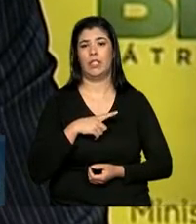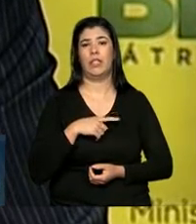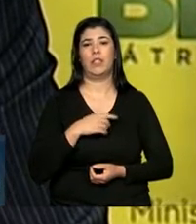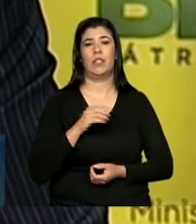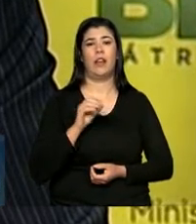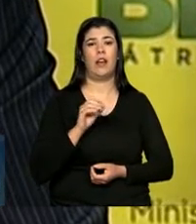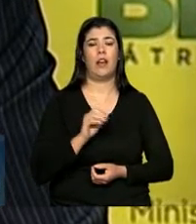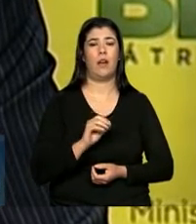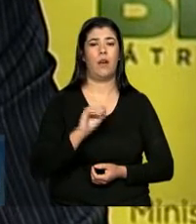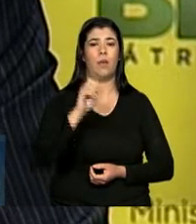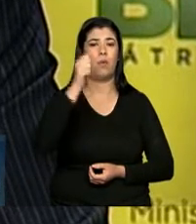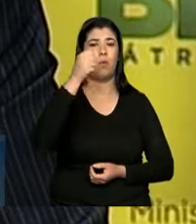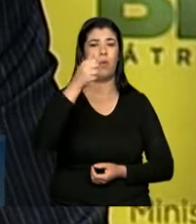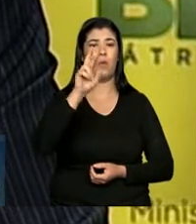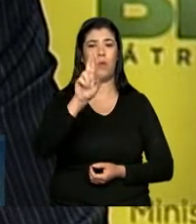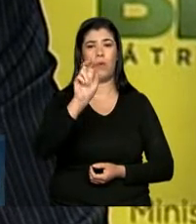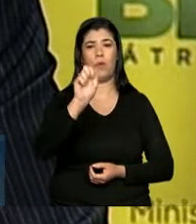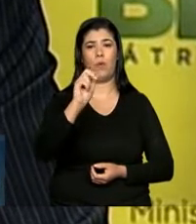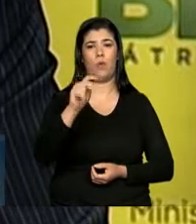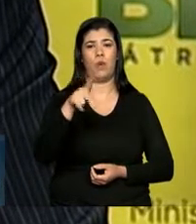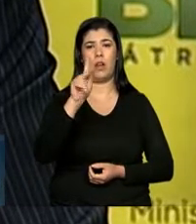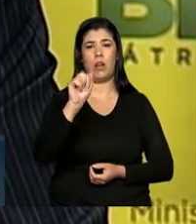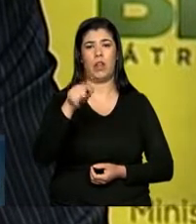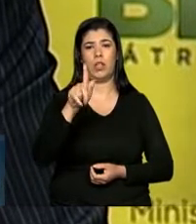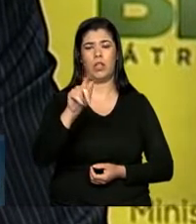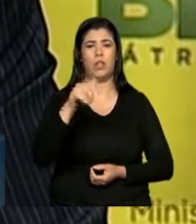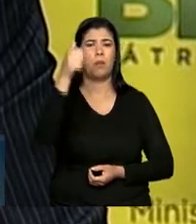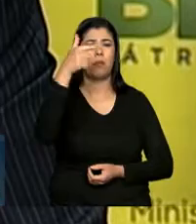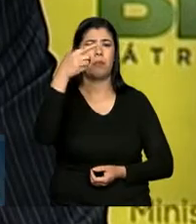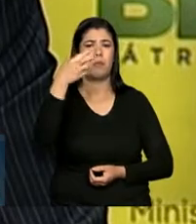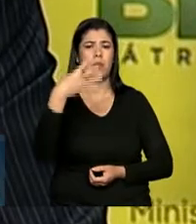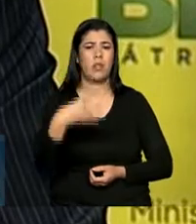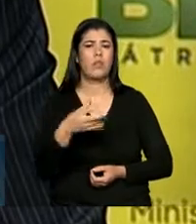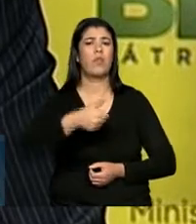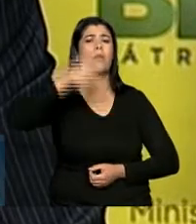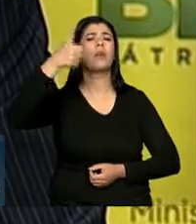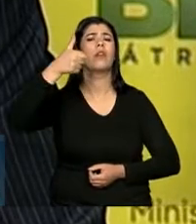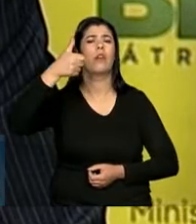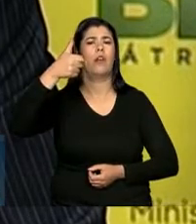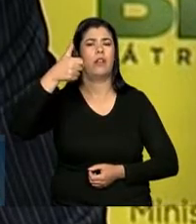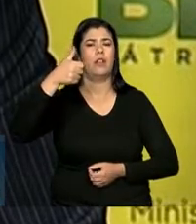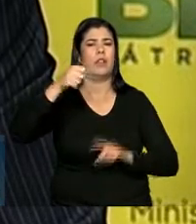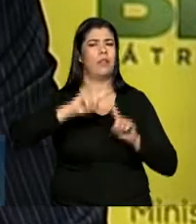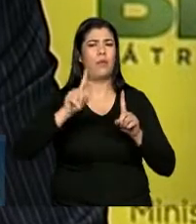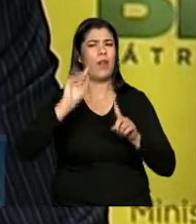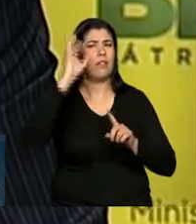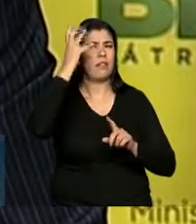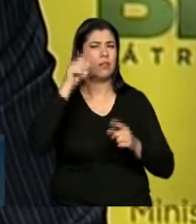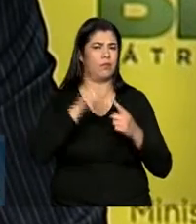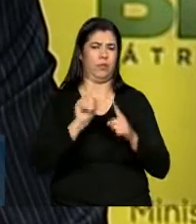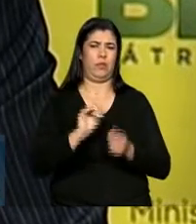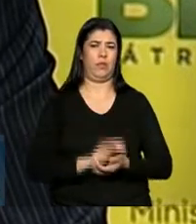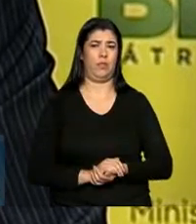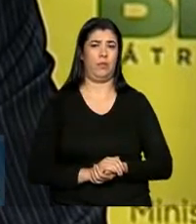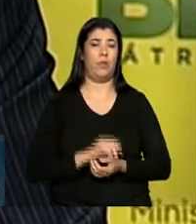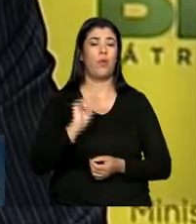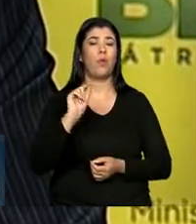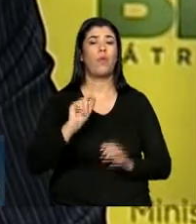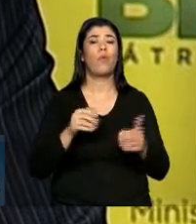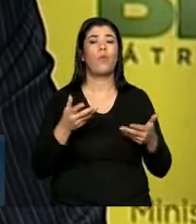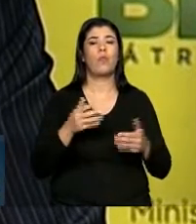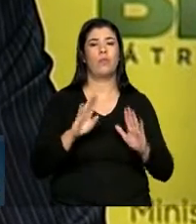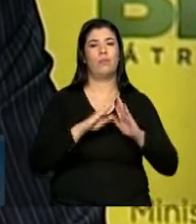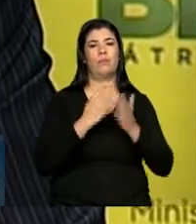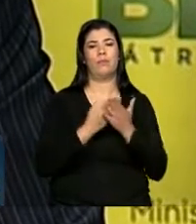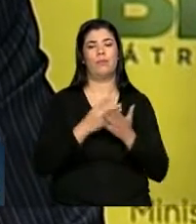ranqueamento. Aqui não se trata, no nosso entendimento, de definir qual é a melhor escola, mas sim a escola que tem tido os melhores resultados dos